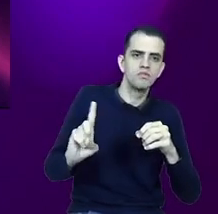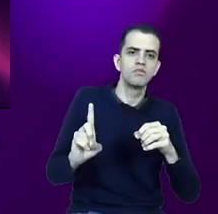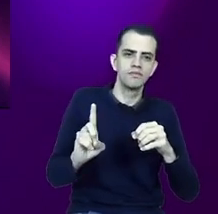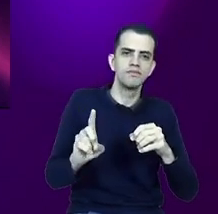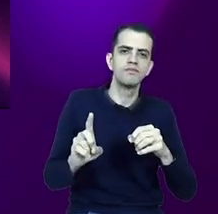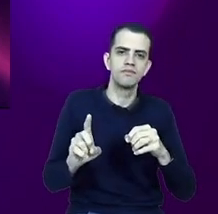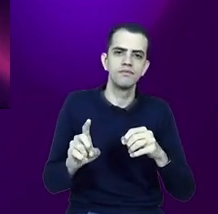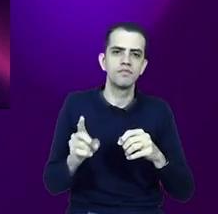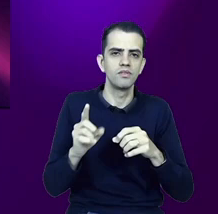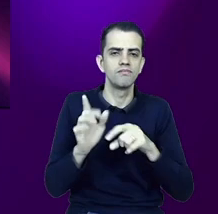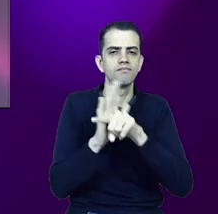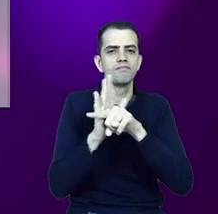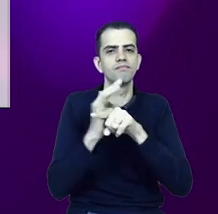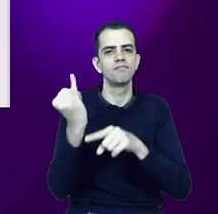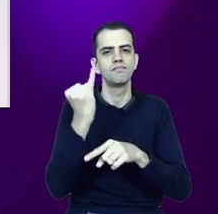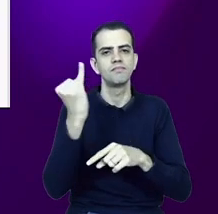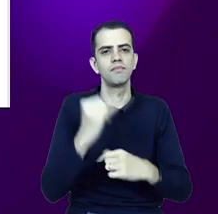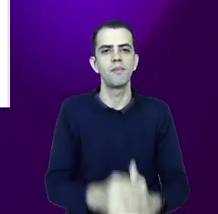ao prognóstico.